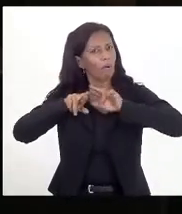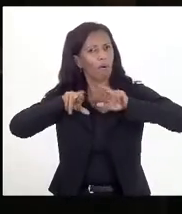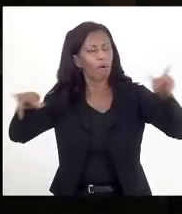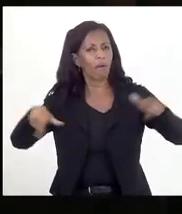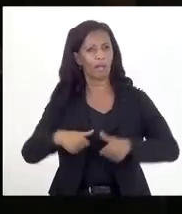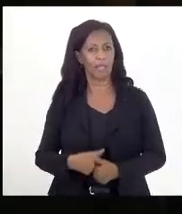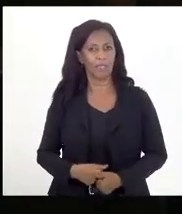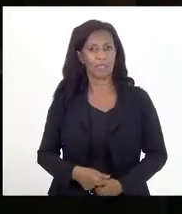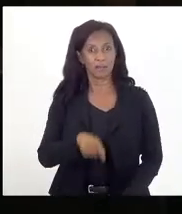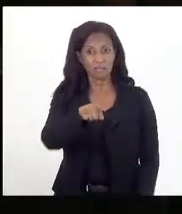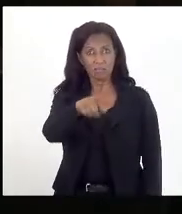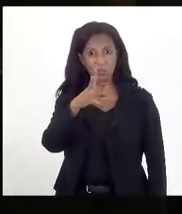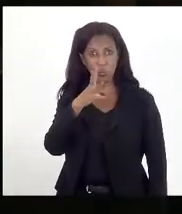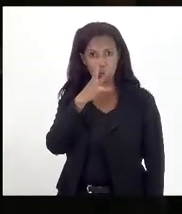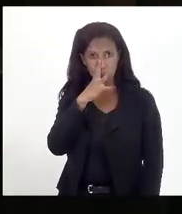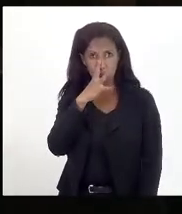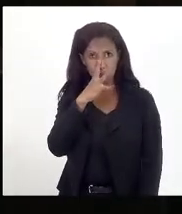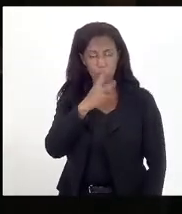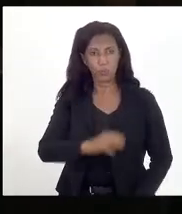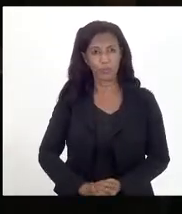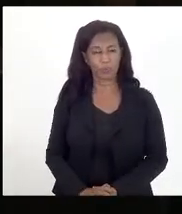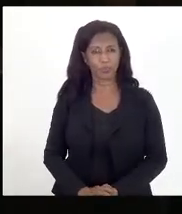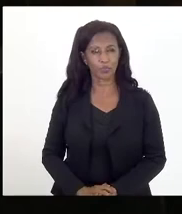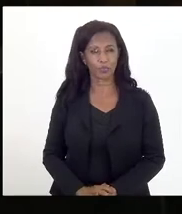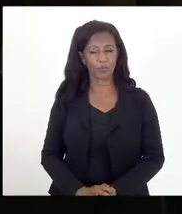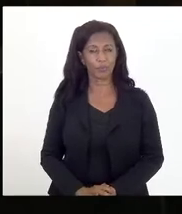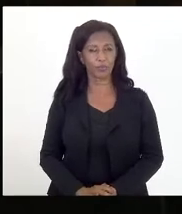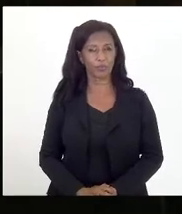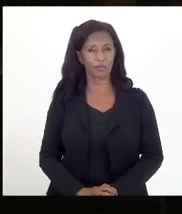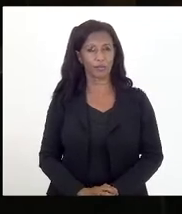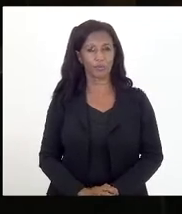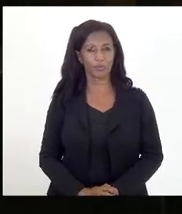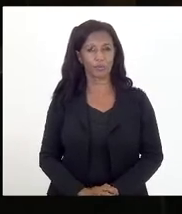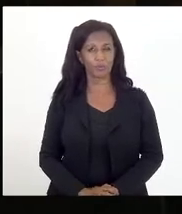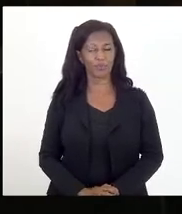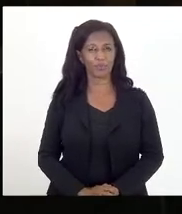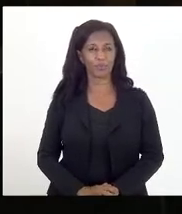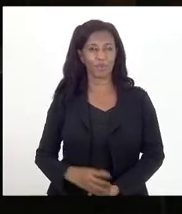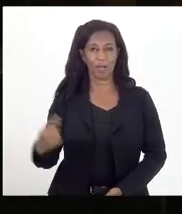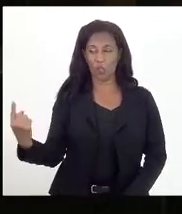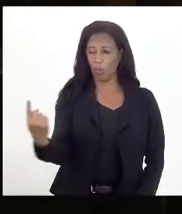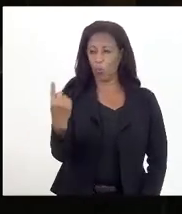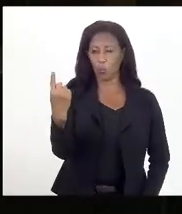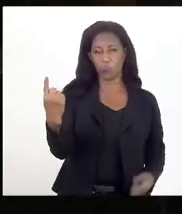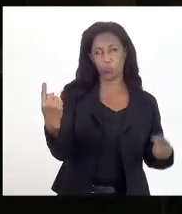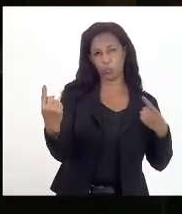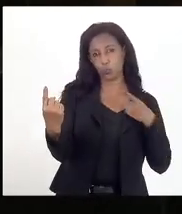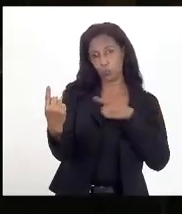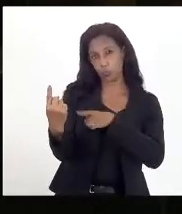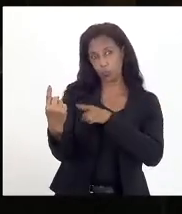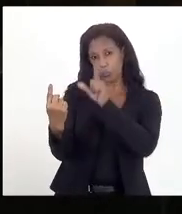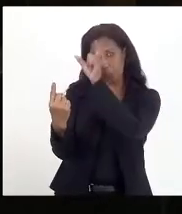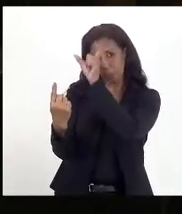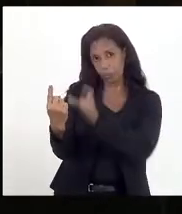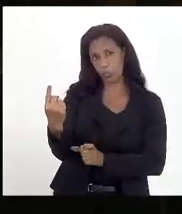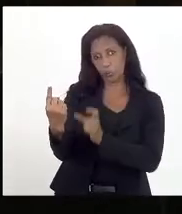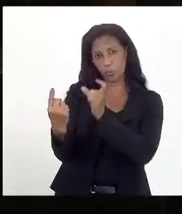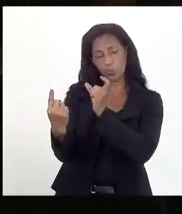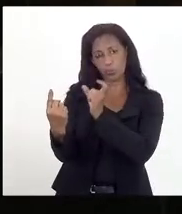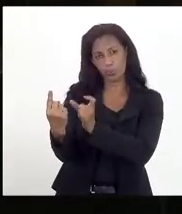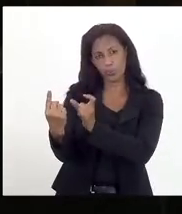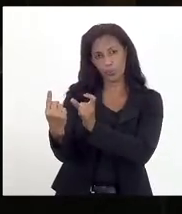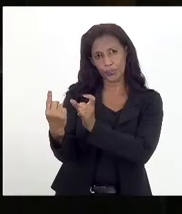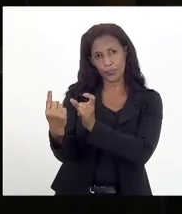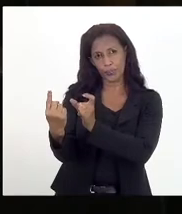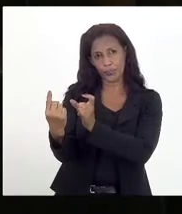o e pasmem é apenas o espectro é